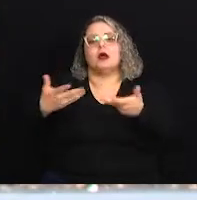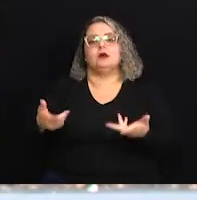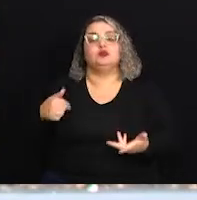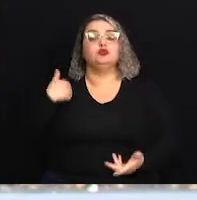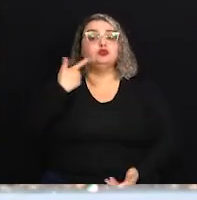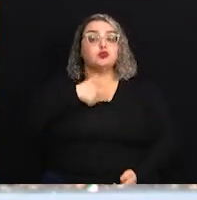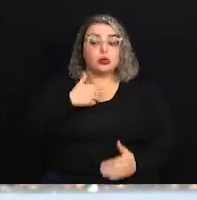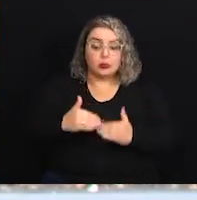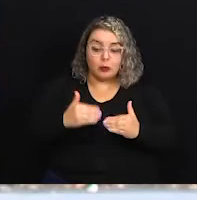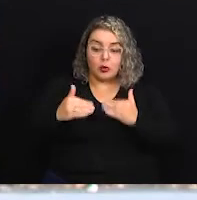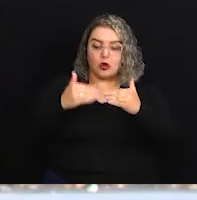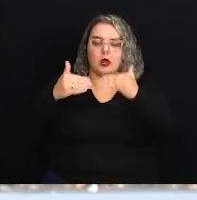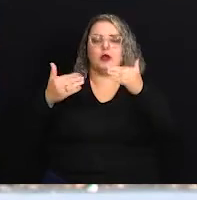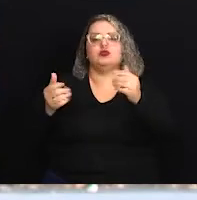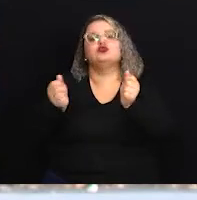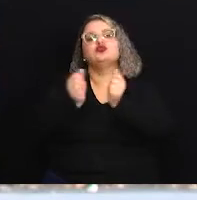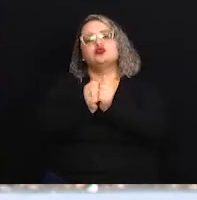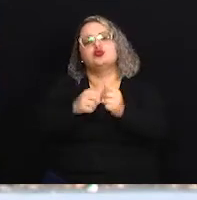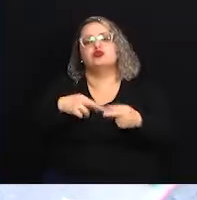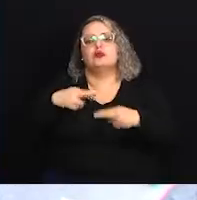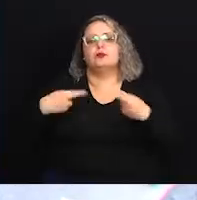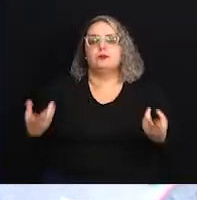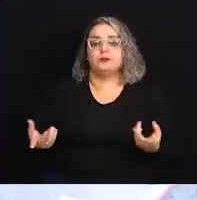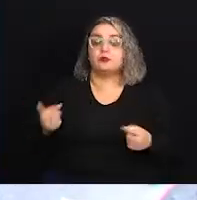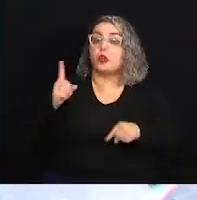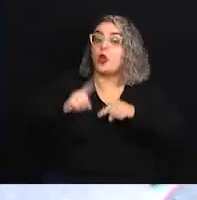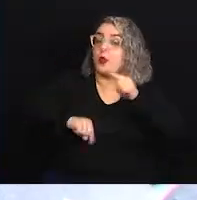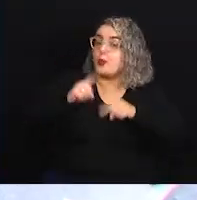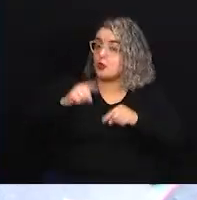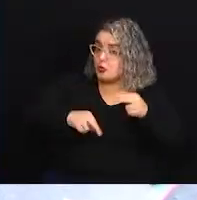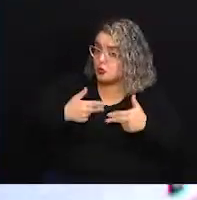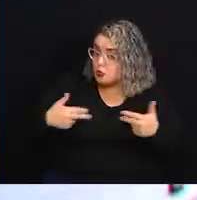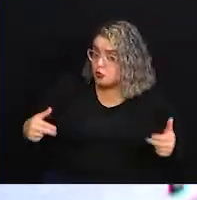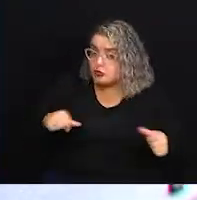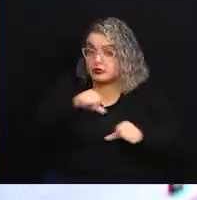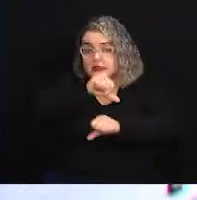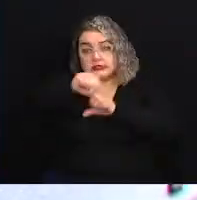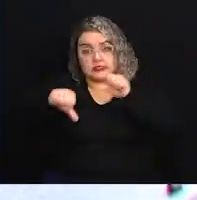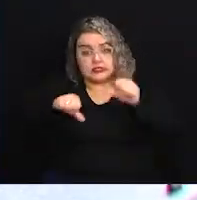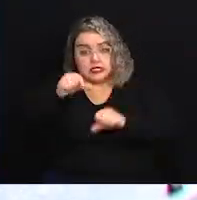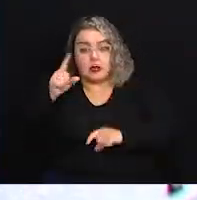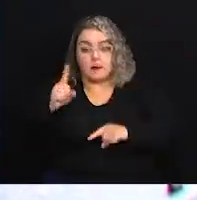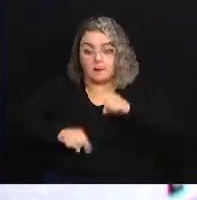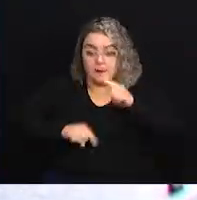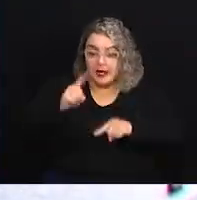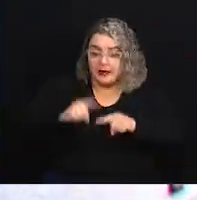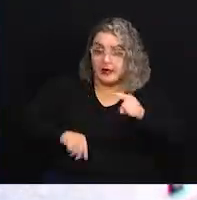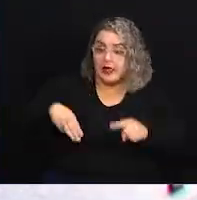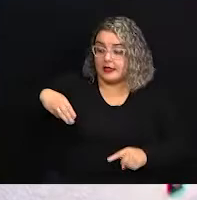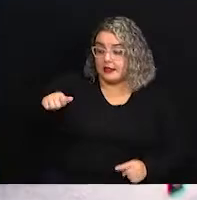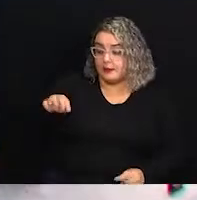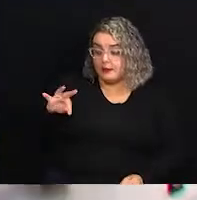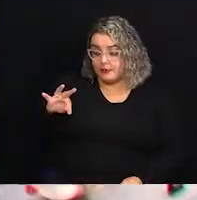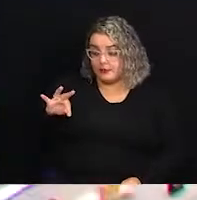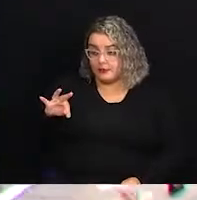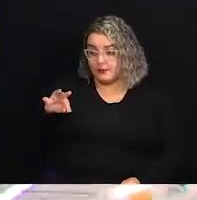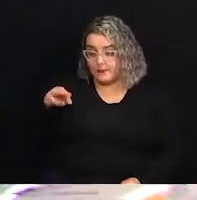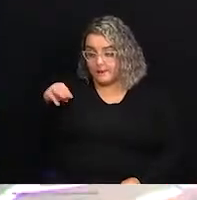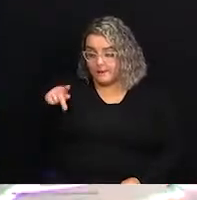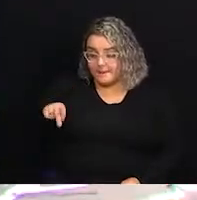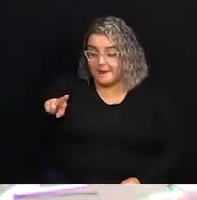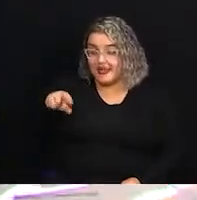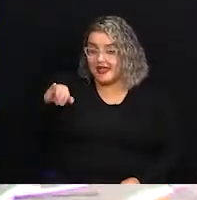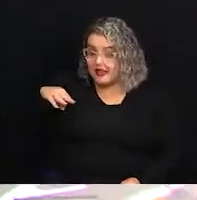que nós estamos produzindo com a reciclagem. Produtos que serão transformados em matéria-prima para se iniciar